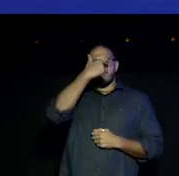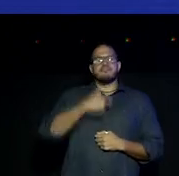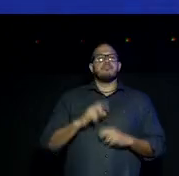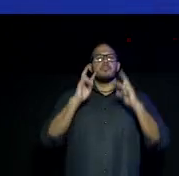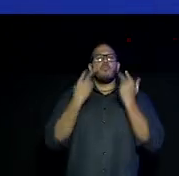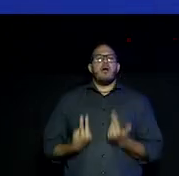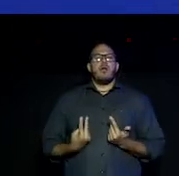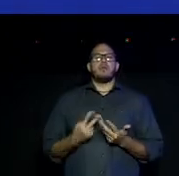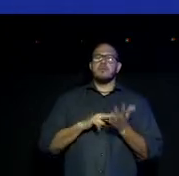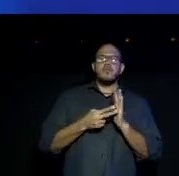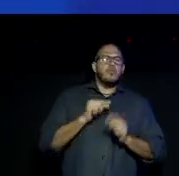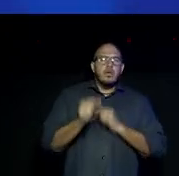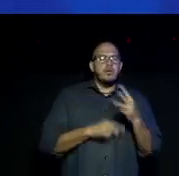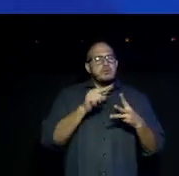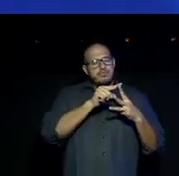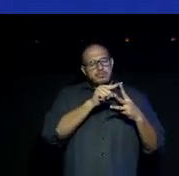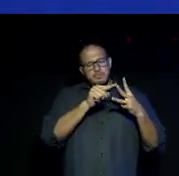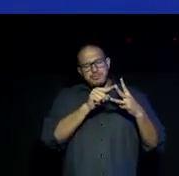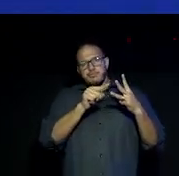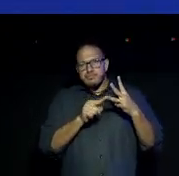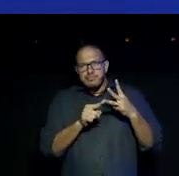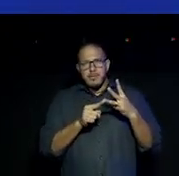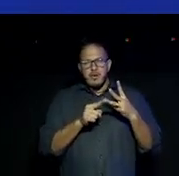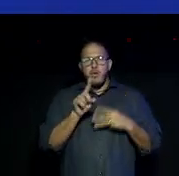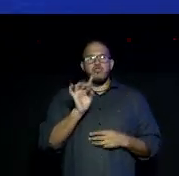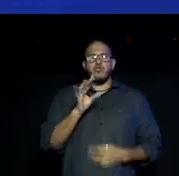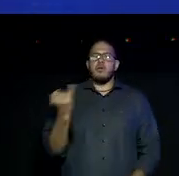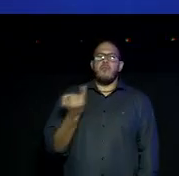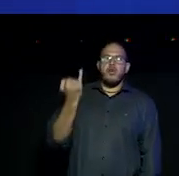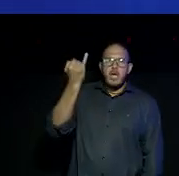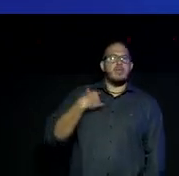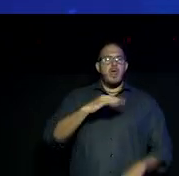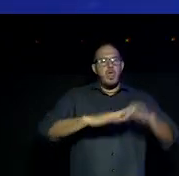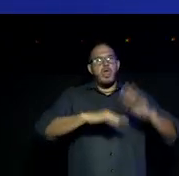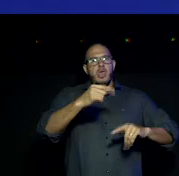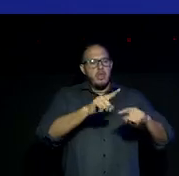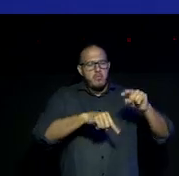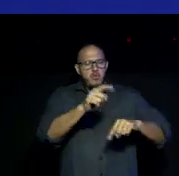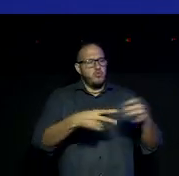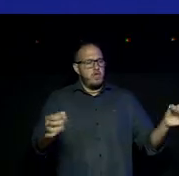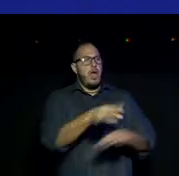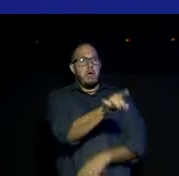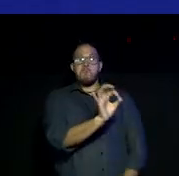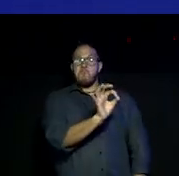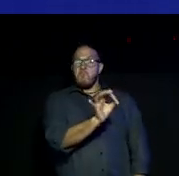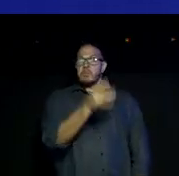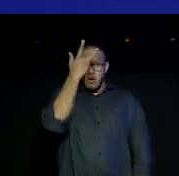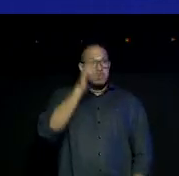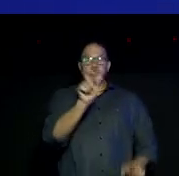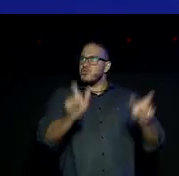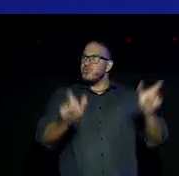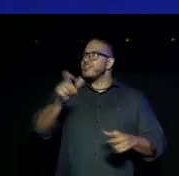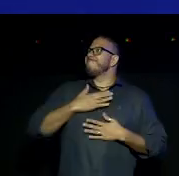Ou seja, ao final de qualquer processo, não é importante que só apenas que o produto esteja bem feito, mas que as pessoas